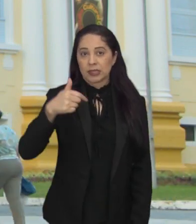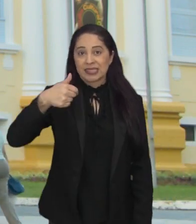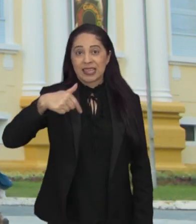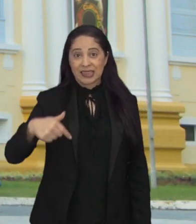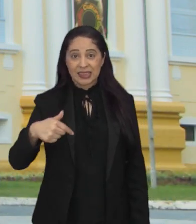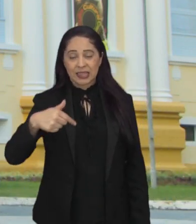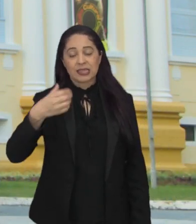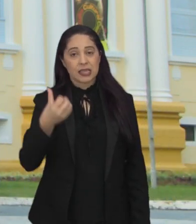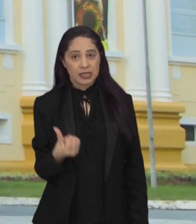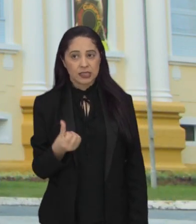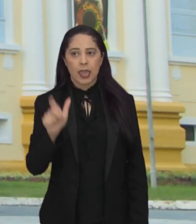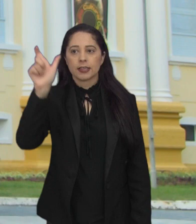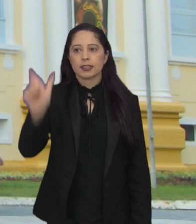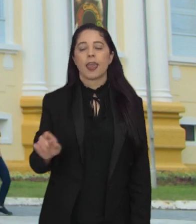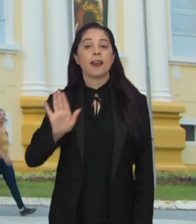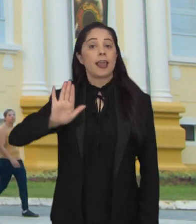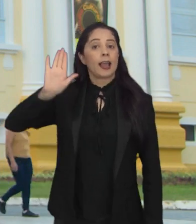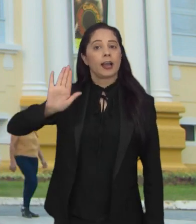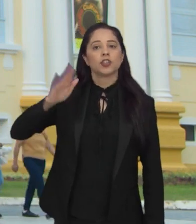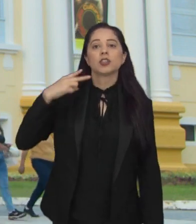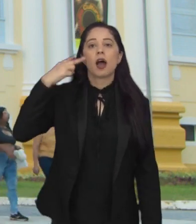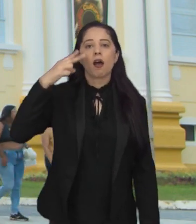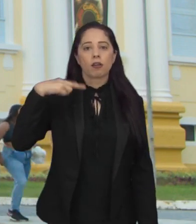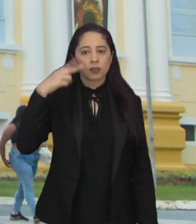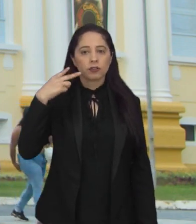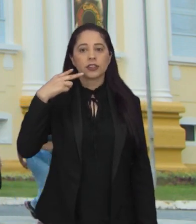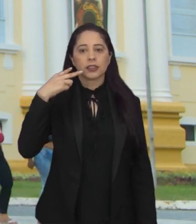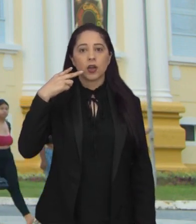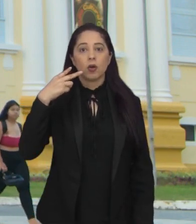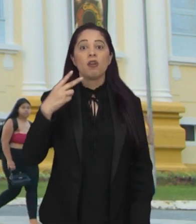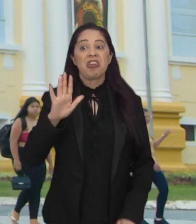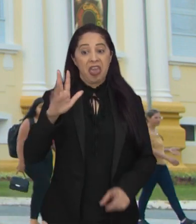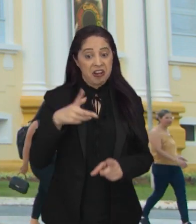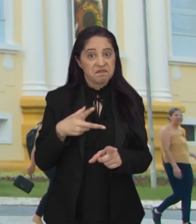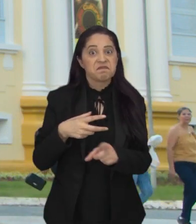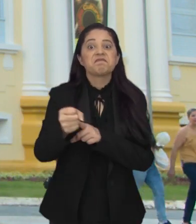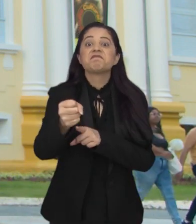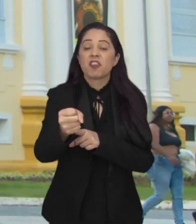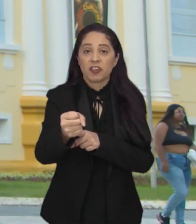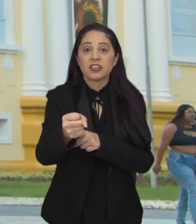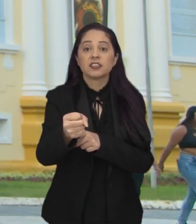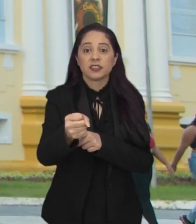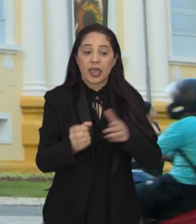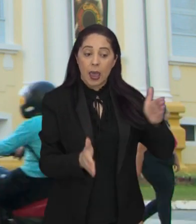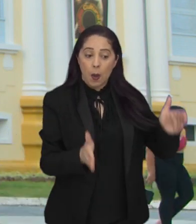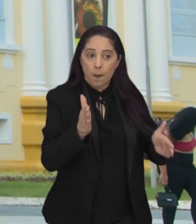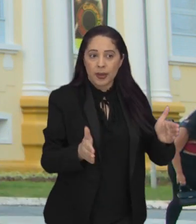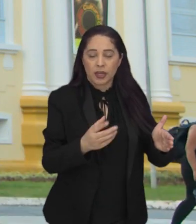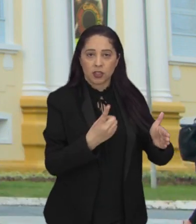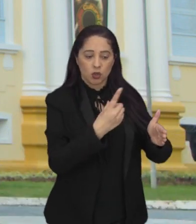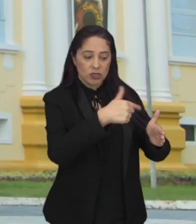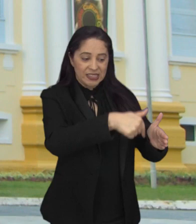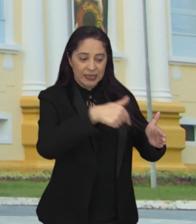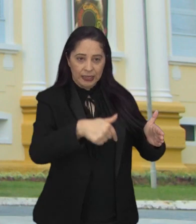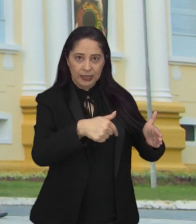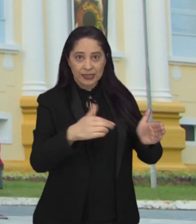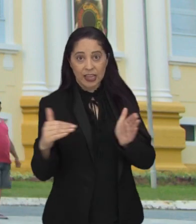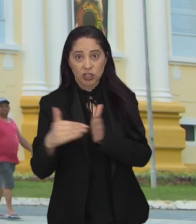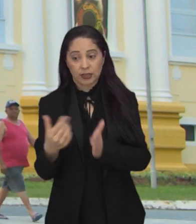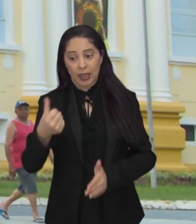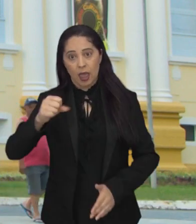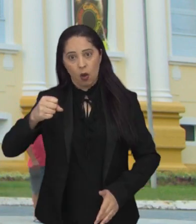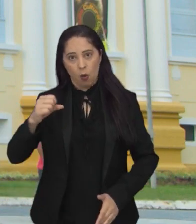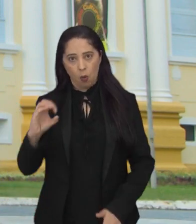Em 1876, se candidatou ao cargo de vereador e, logo na primeira eleição, assumiu o mandato entre os anos